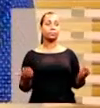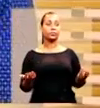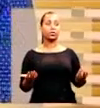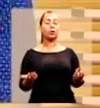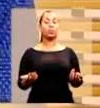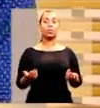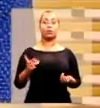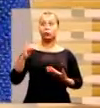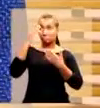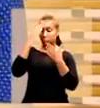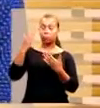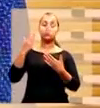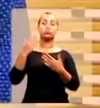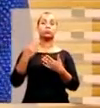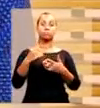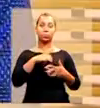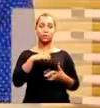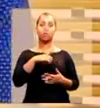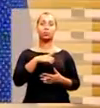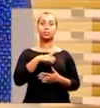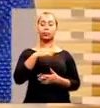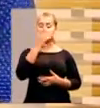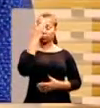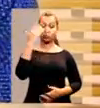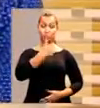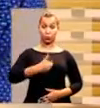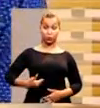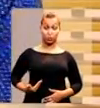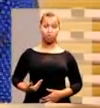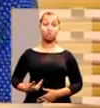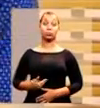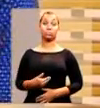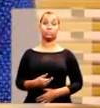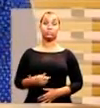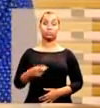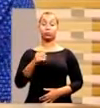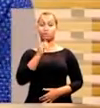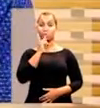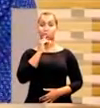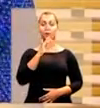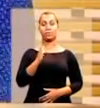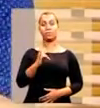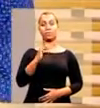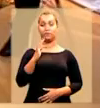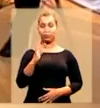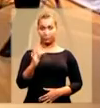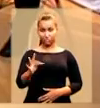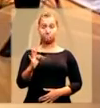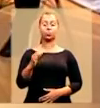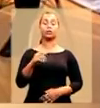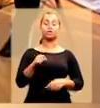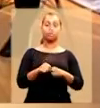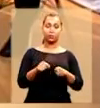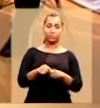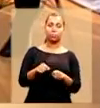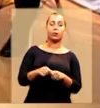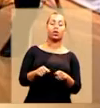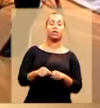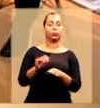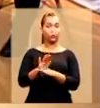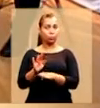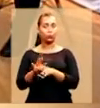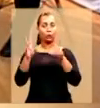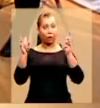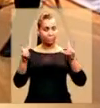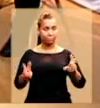Aí, graças a Deus, ainda vem o poder público na questão de um FIT. Um FIT que sim. Que consegue faz trazer a retaguarda, né? Faz o